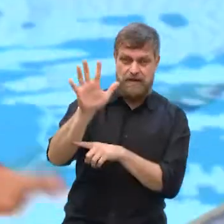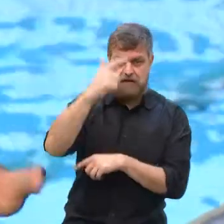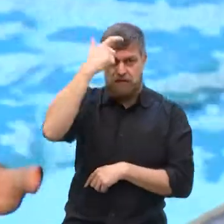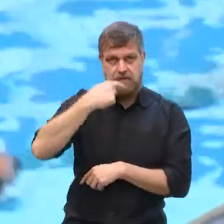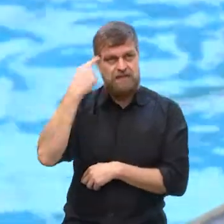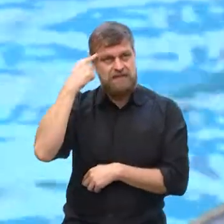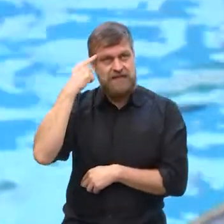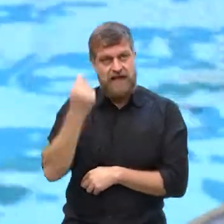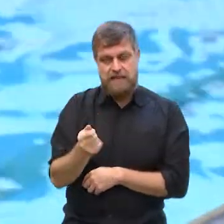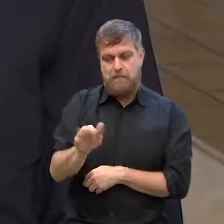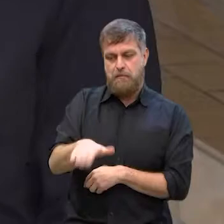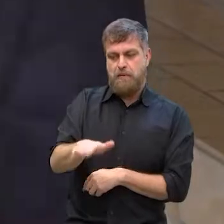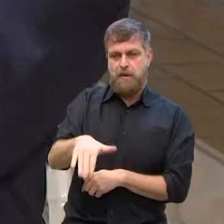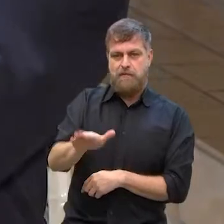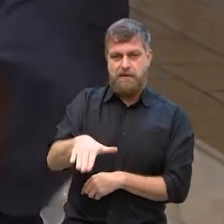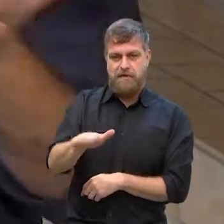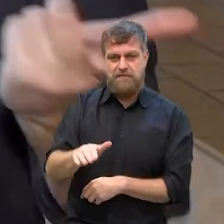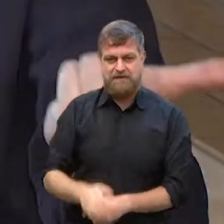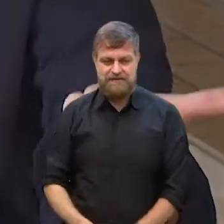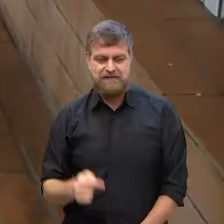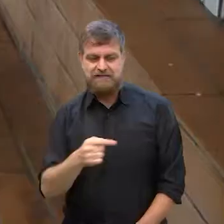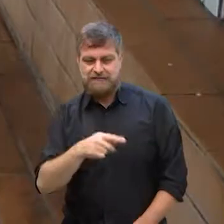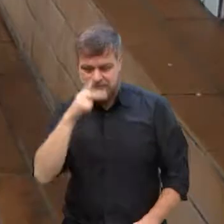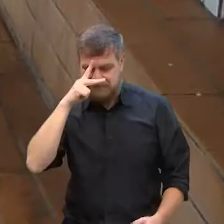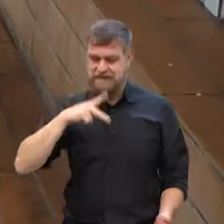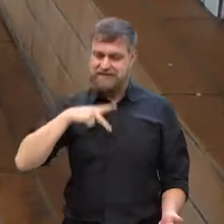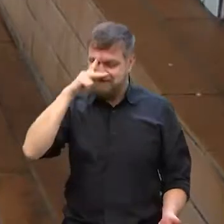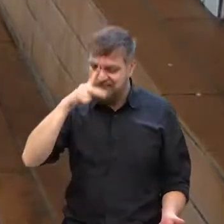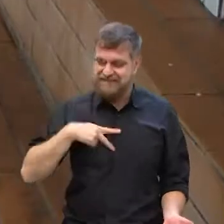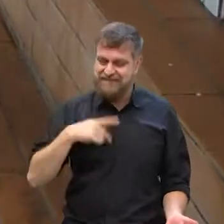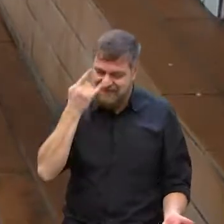vai ficar barato, né? Porque eu desenvolvi. Foi financeiramente, então,